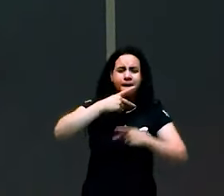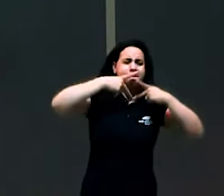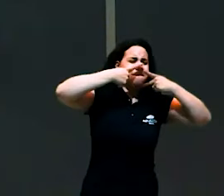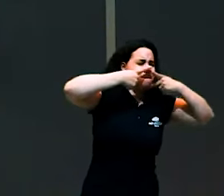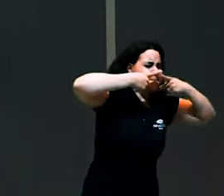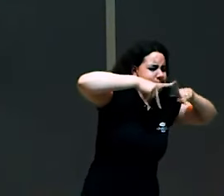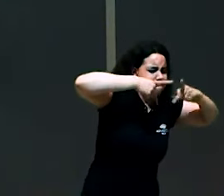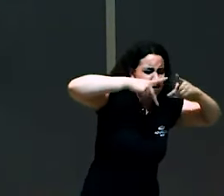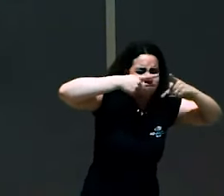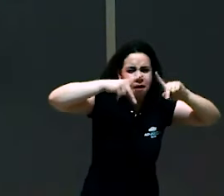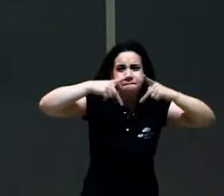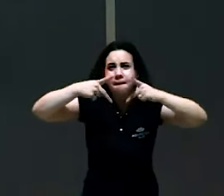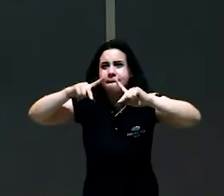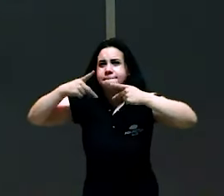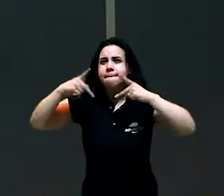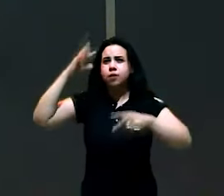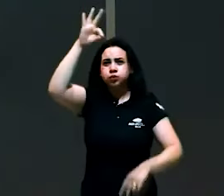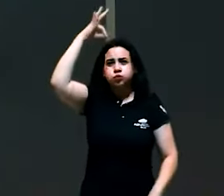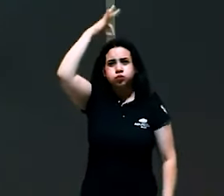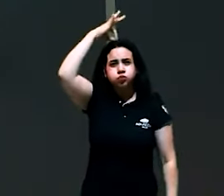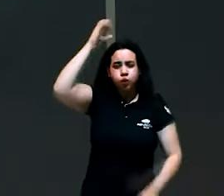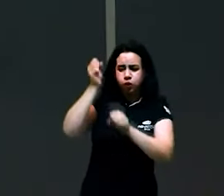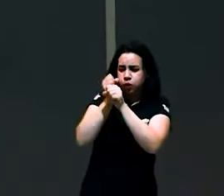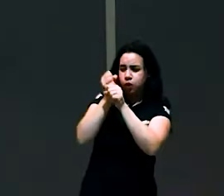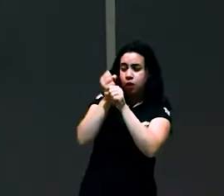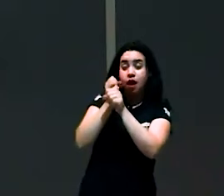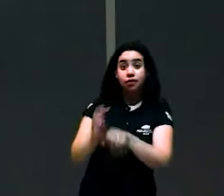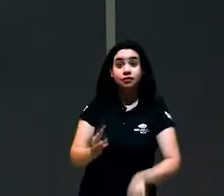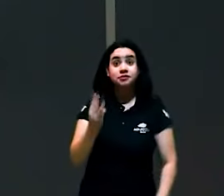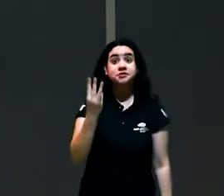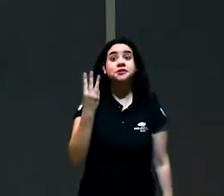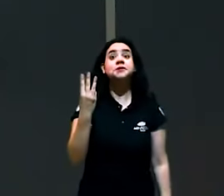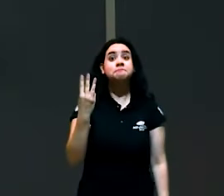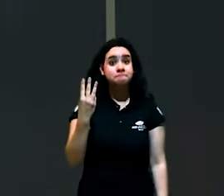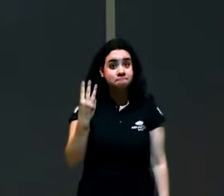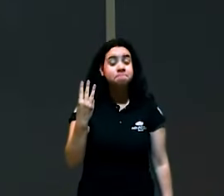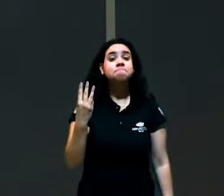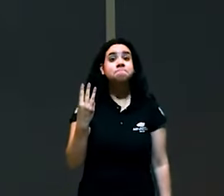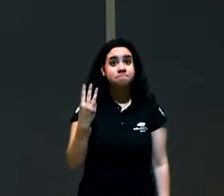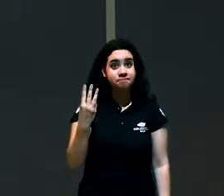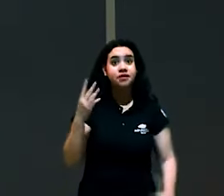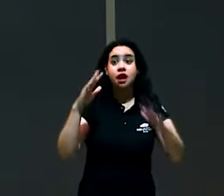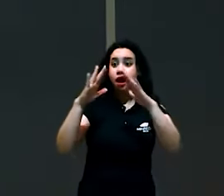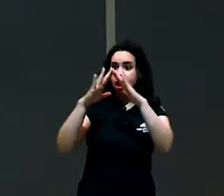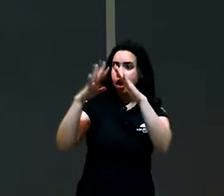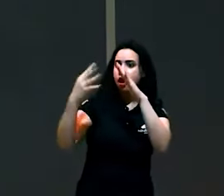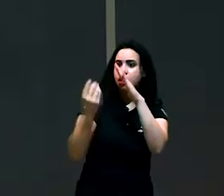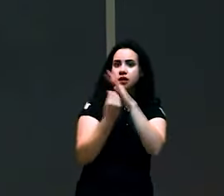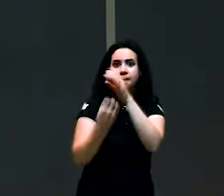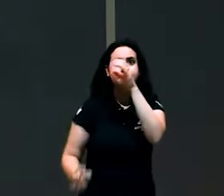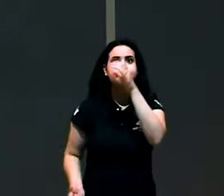a unção do Espírito Santo, e em 3 anos ele formou a igreja de 13 mil novos